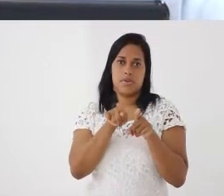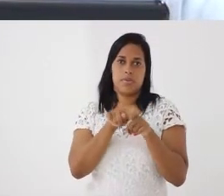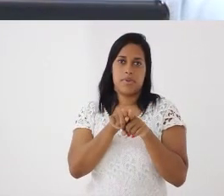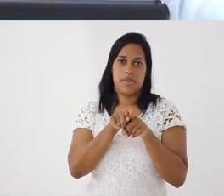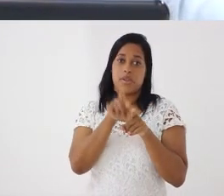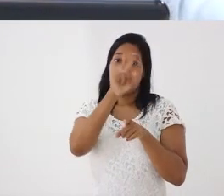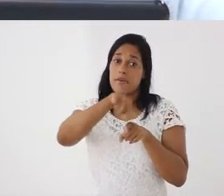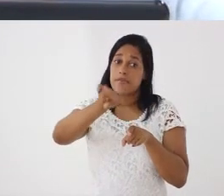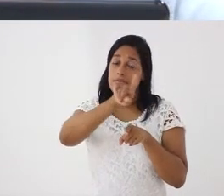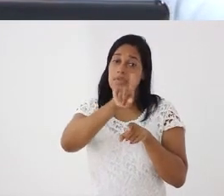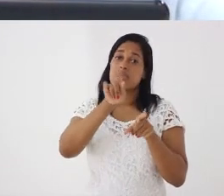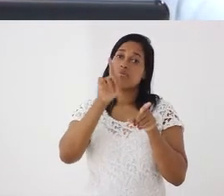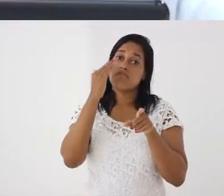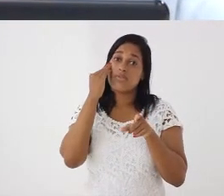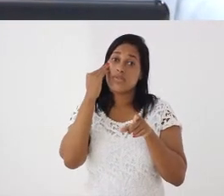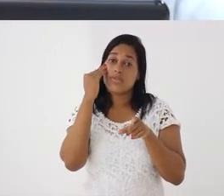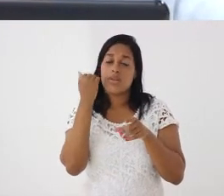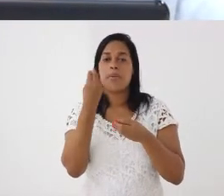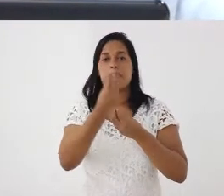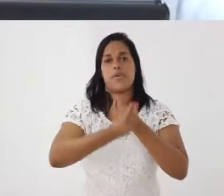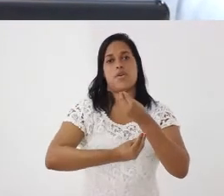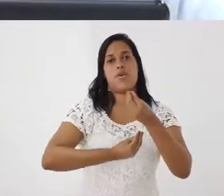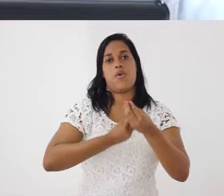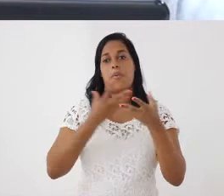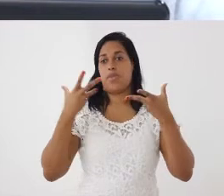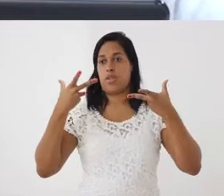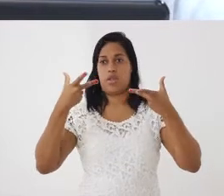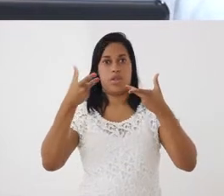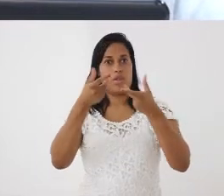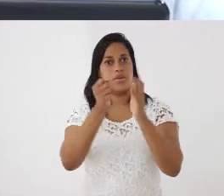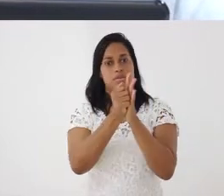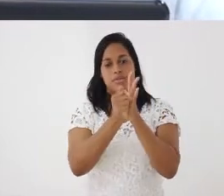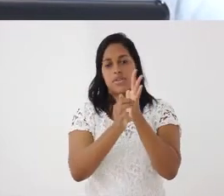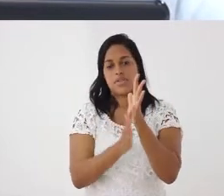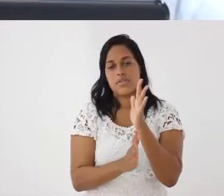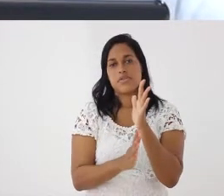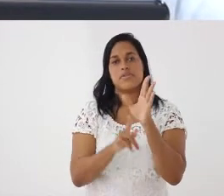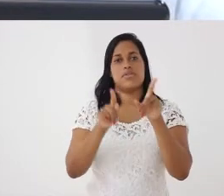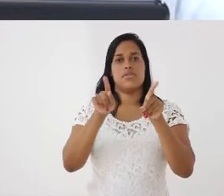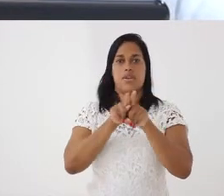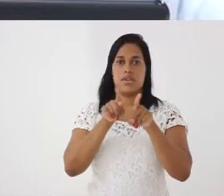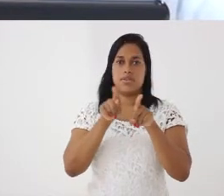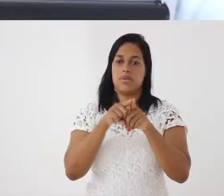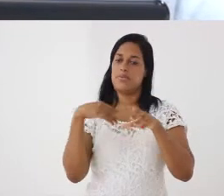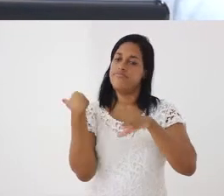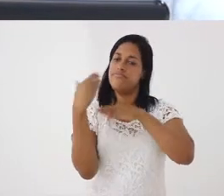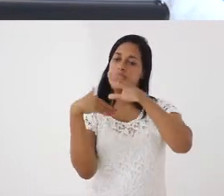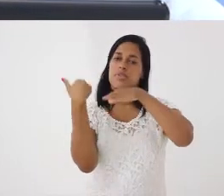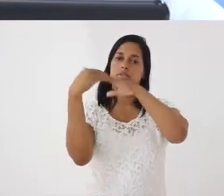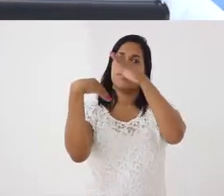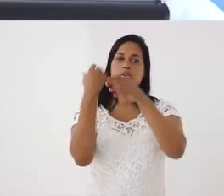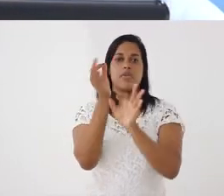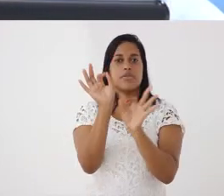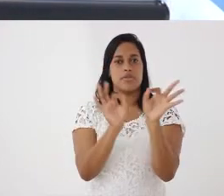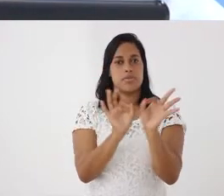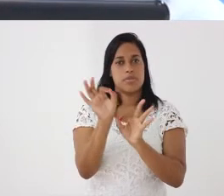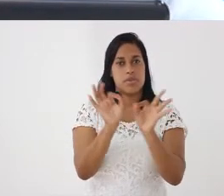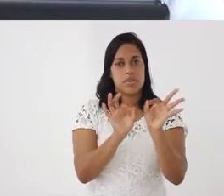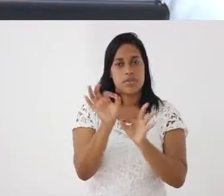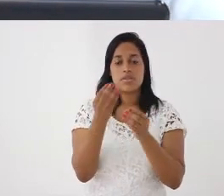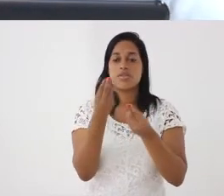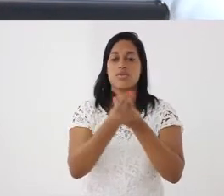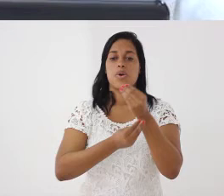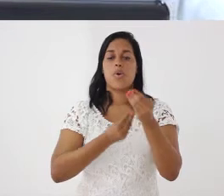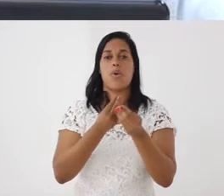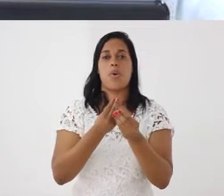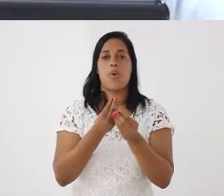Gente, nada mais é do que todas as atividades desenvolvidas pela organização,